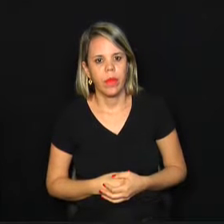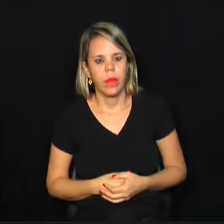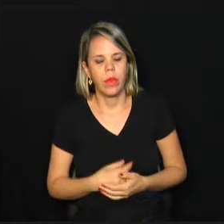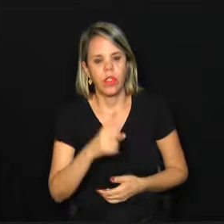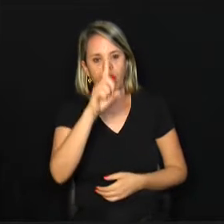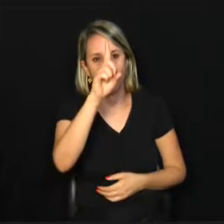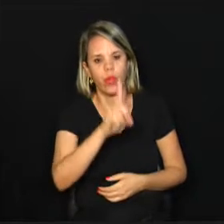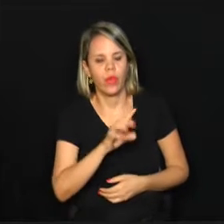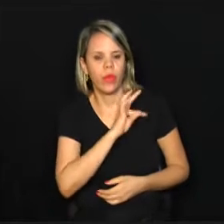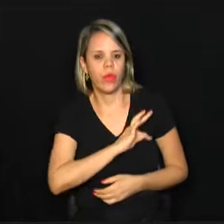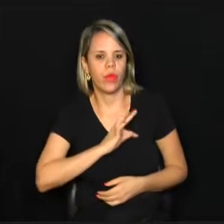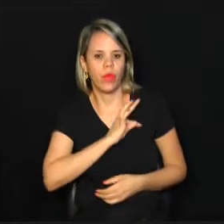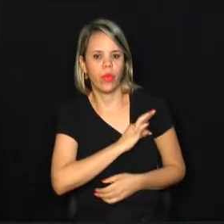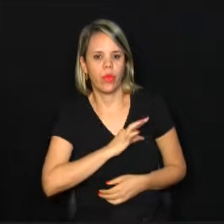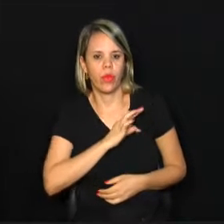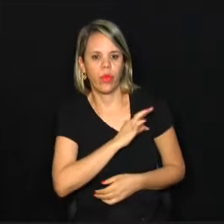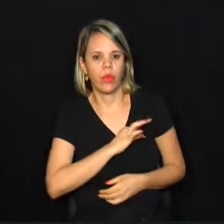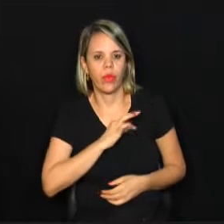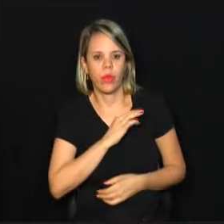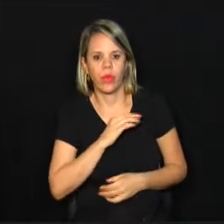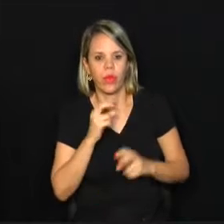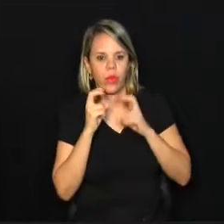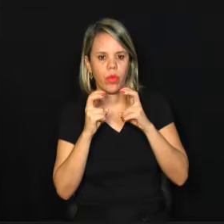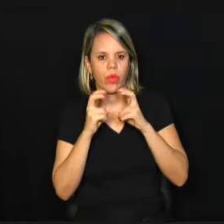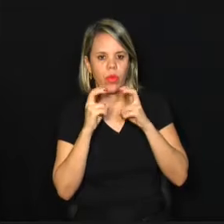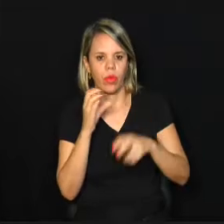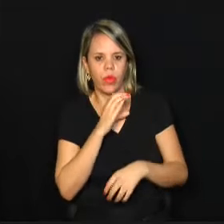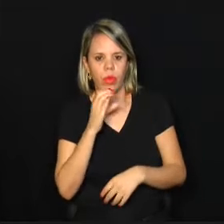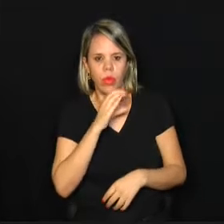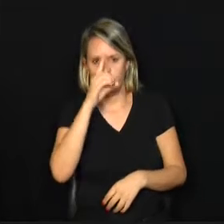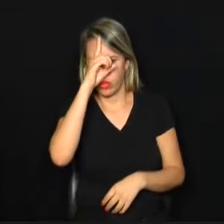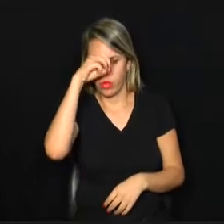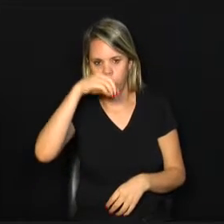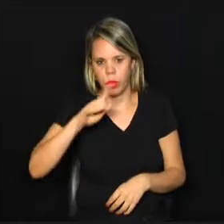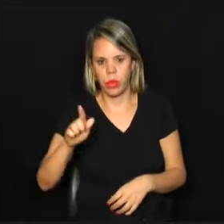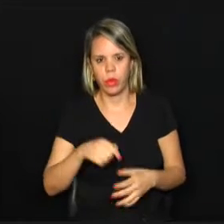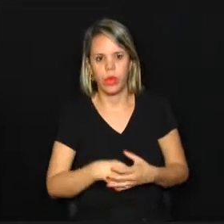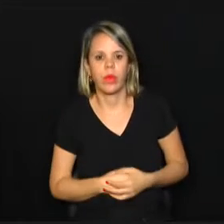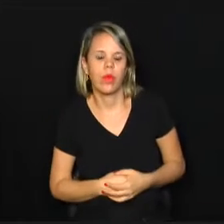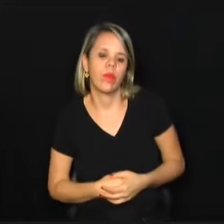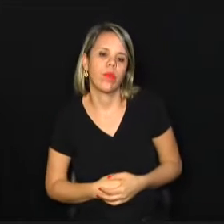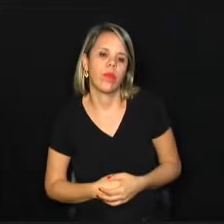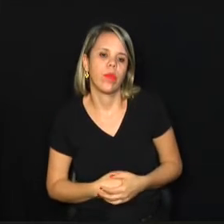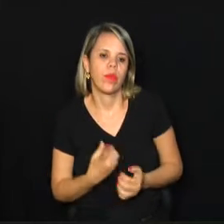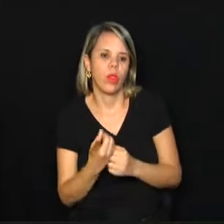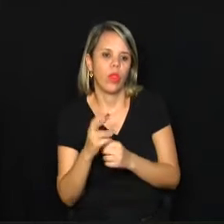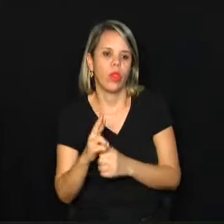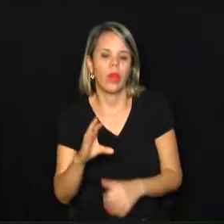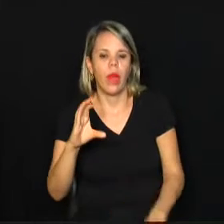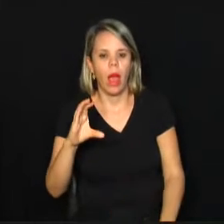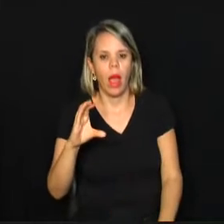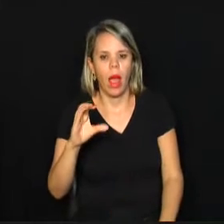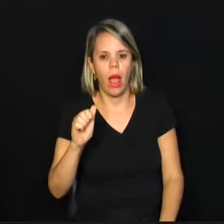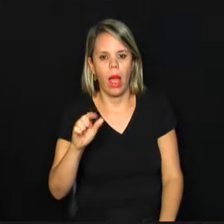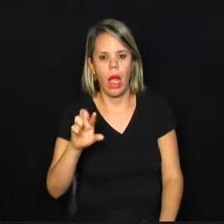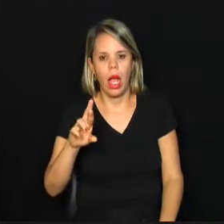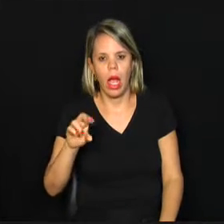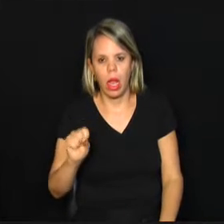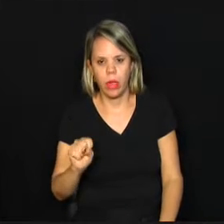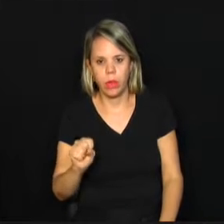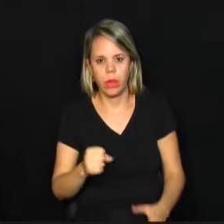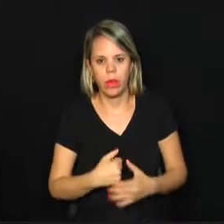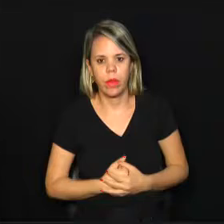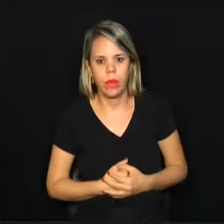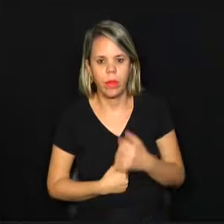diretor técnico de urgência e emergência da rede Mário Gatti. E doutor Carlos Henrique Mahmoud